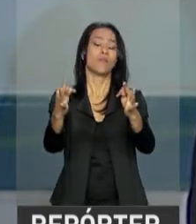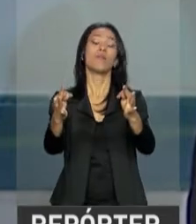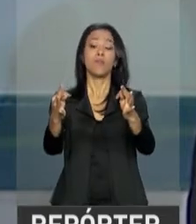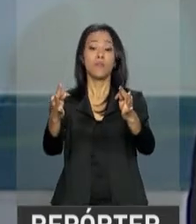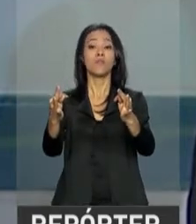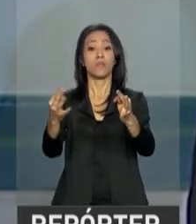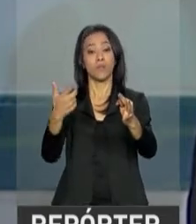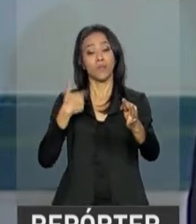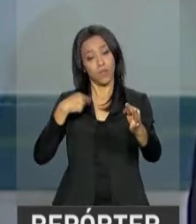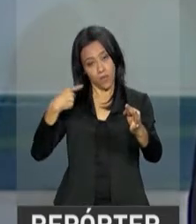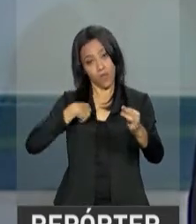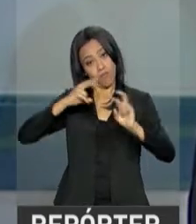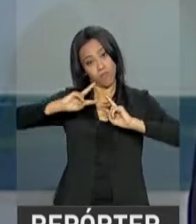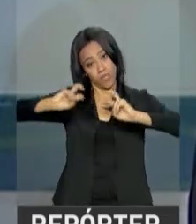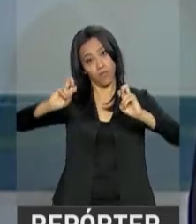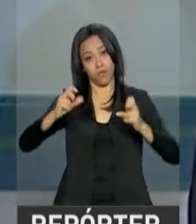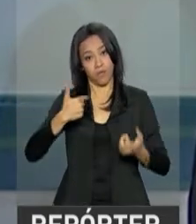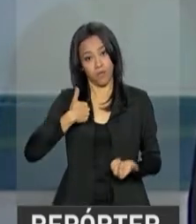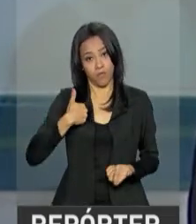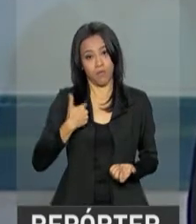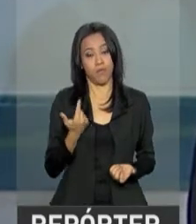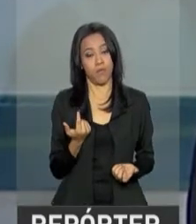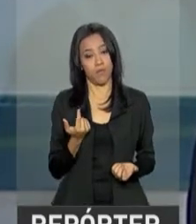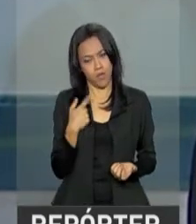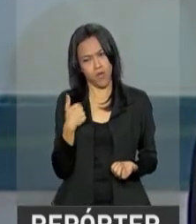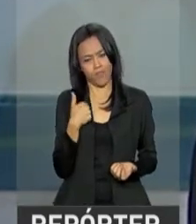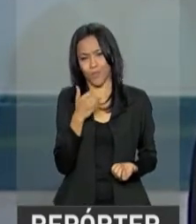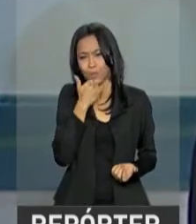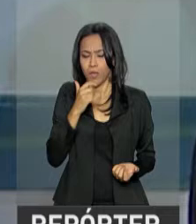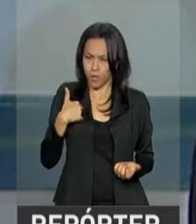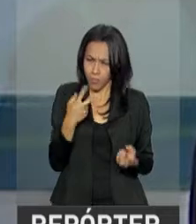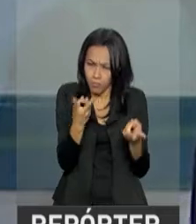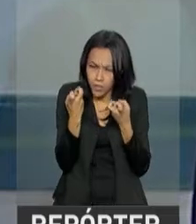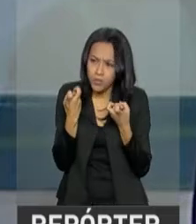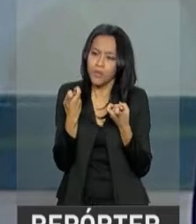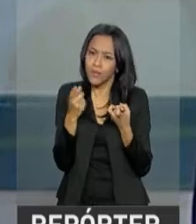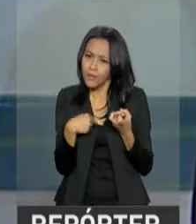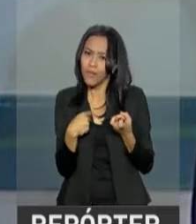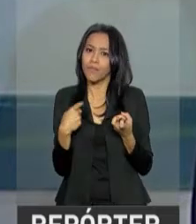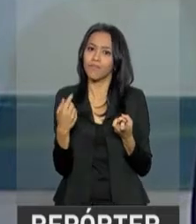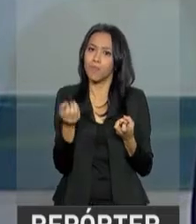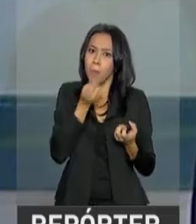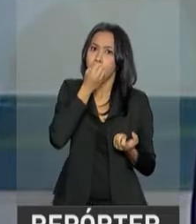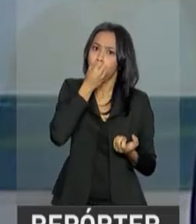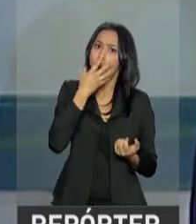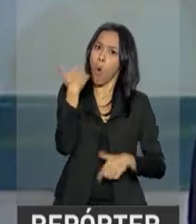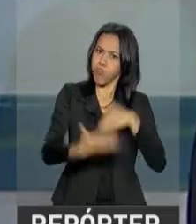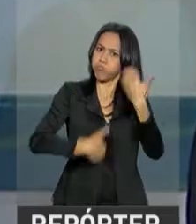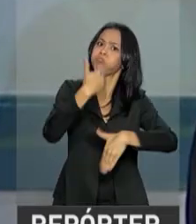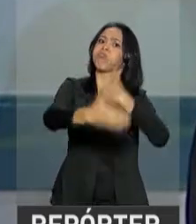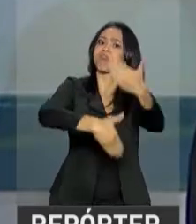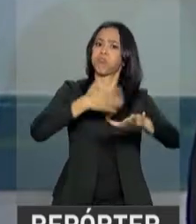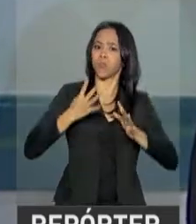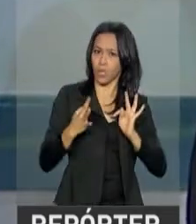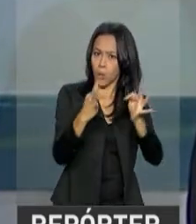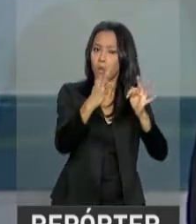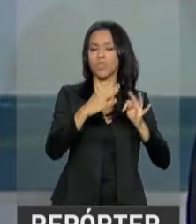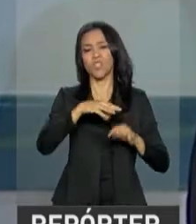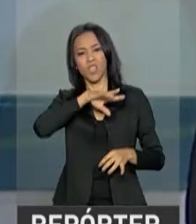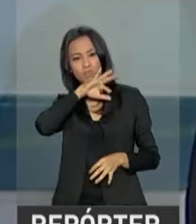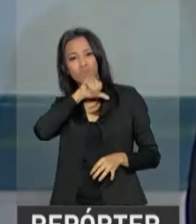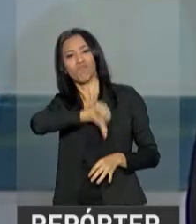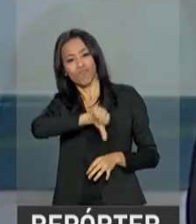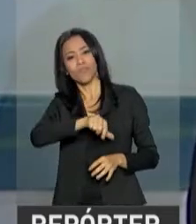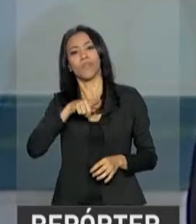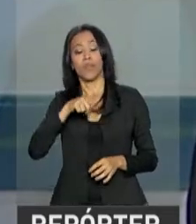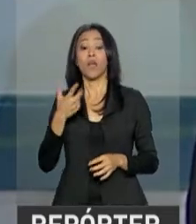como o avanço tecnológico às vezes tem virtudes e defeitos a sua virtude naturalmente